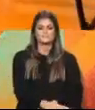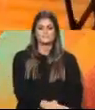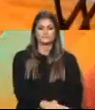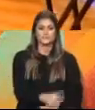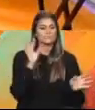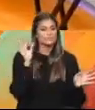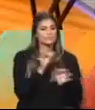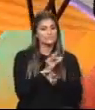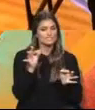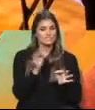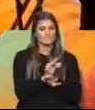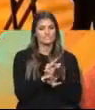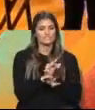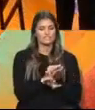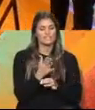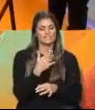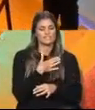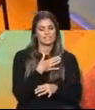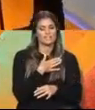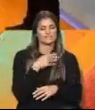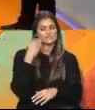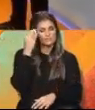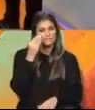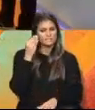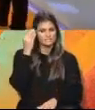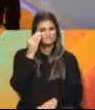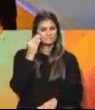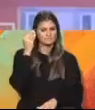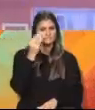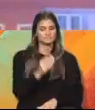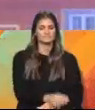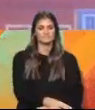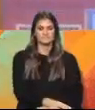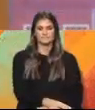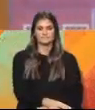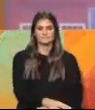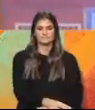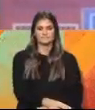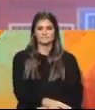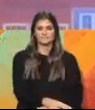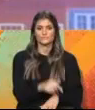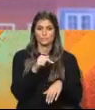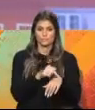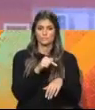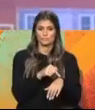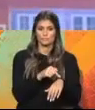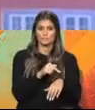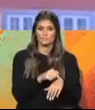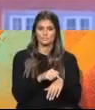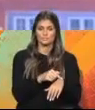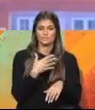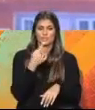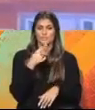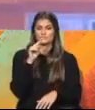canções do vinho que me fazem sonhar com o momento de voltar